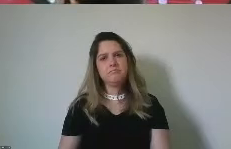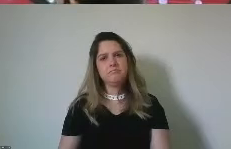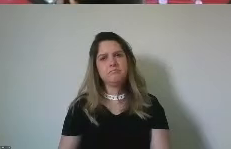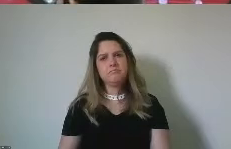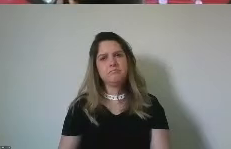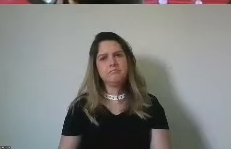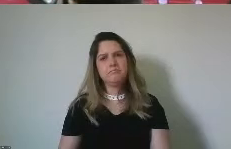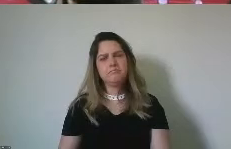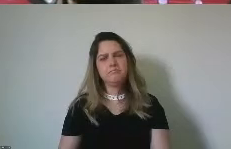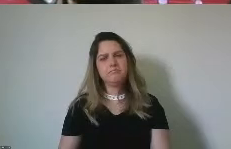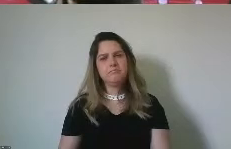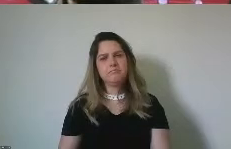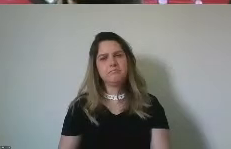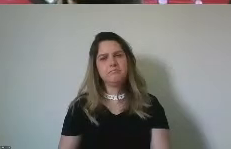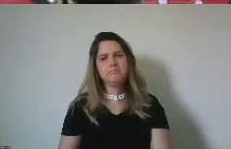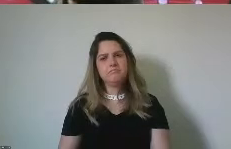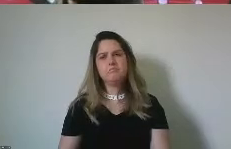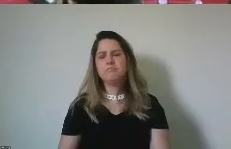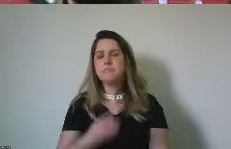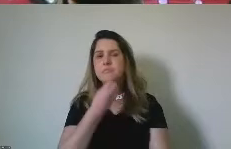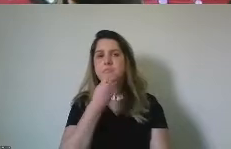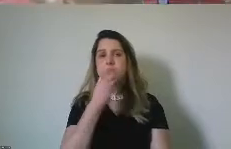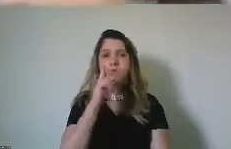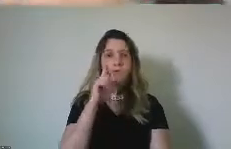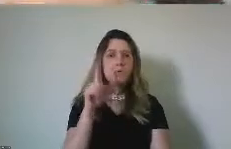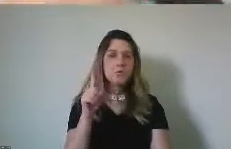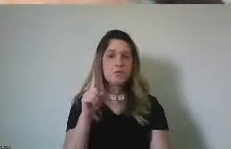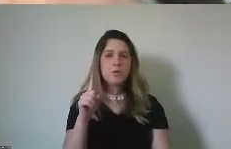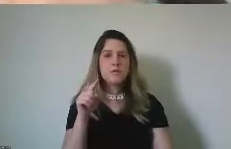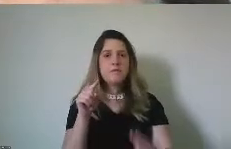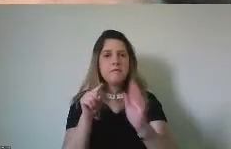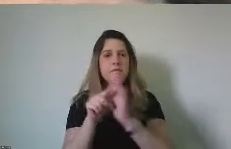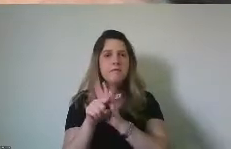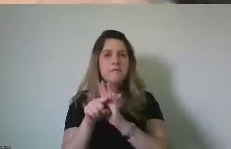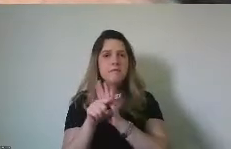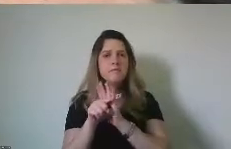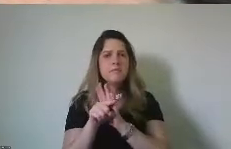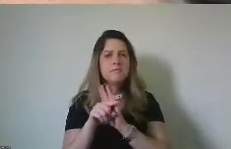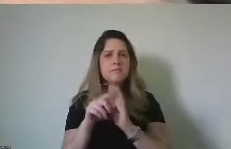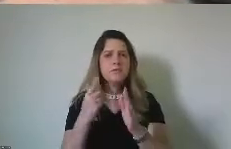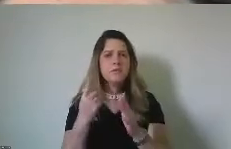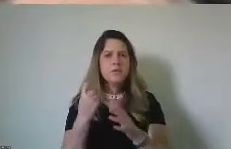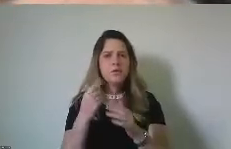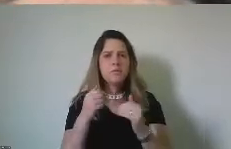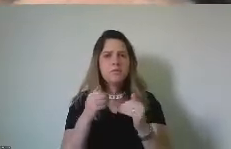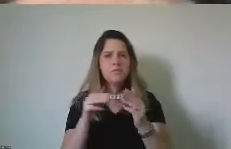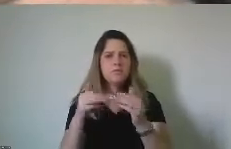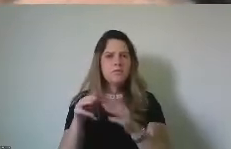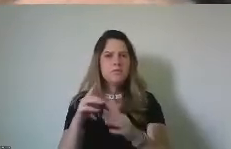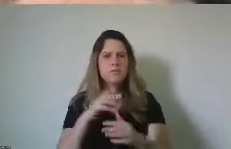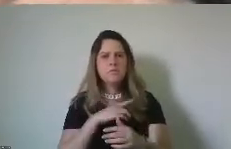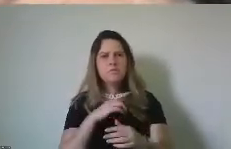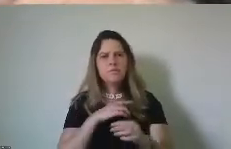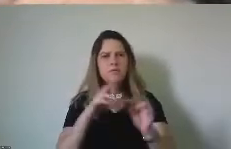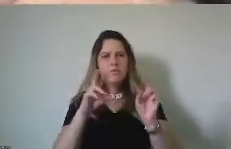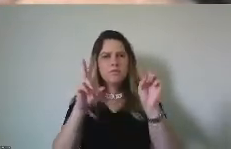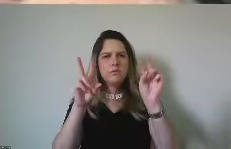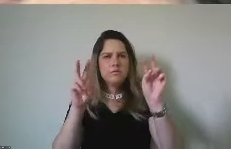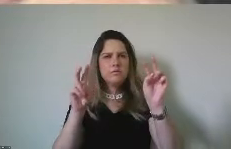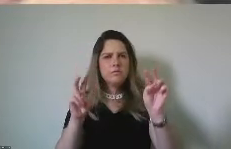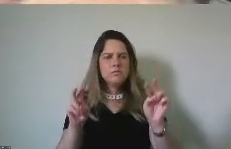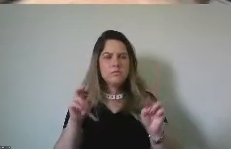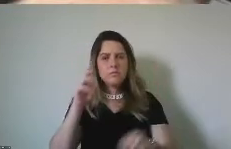Bom dia a todos Daniel investimentos uma das dúvidas que eu tenho um dos temas que estavam muito quentes ali principalmente